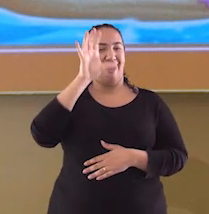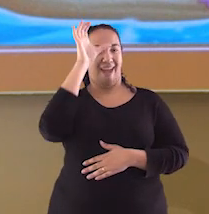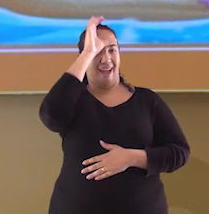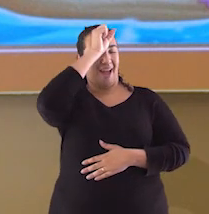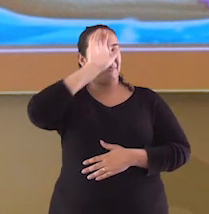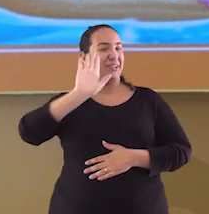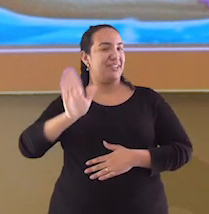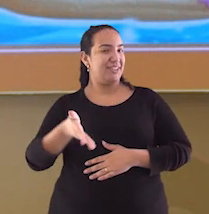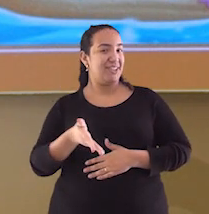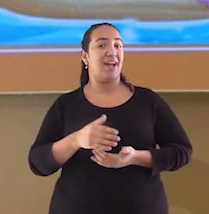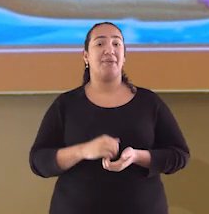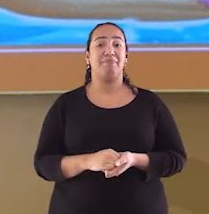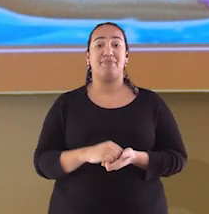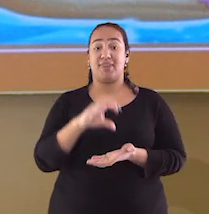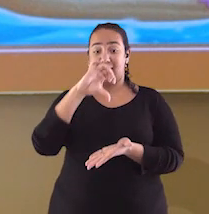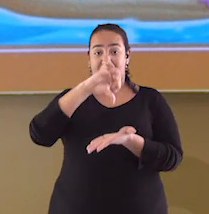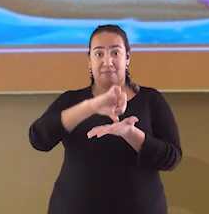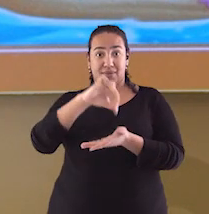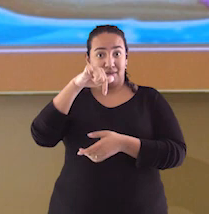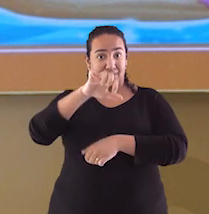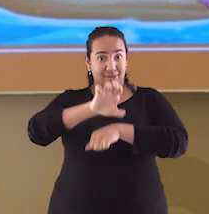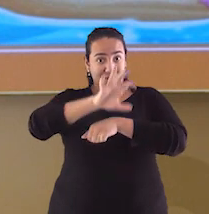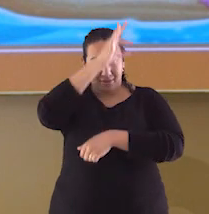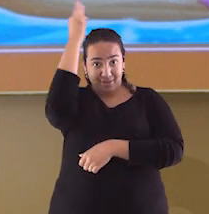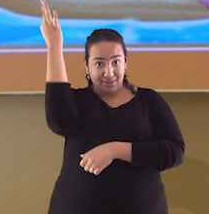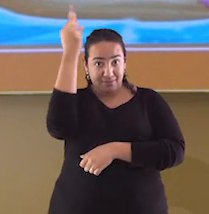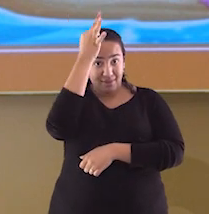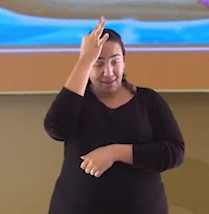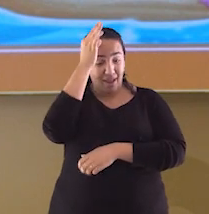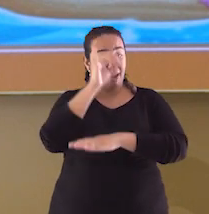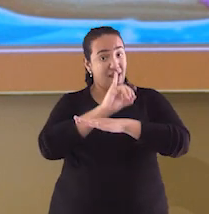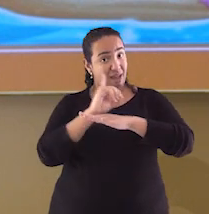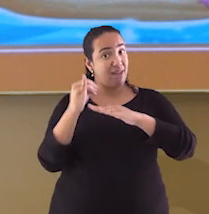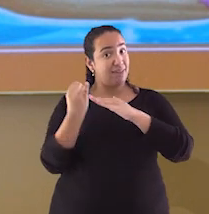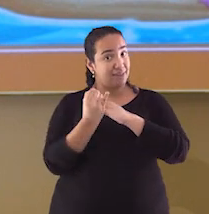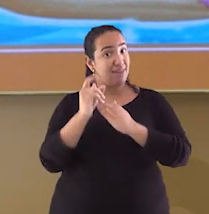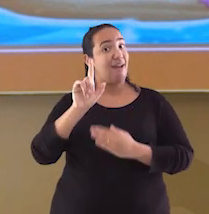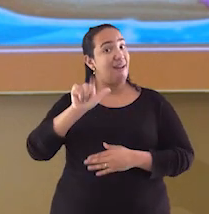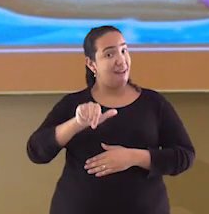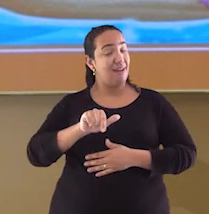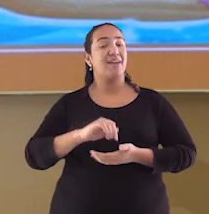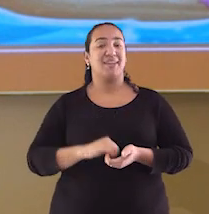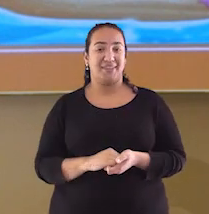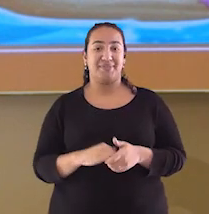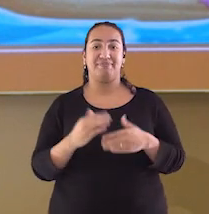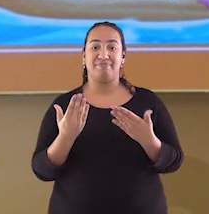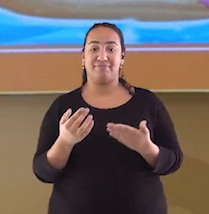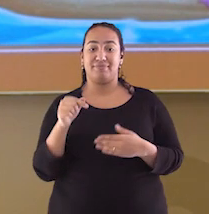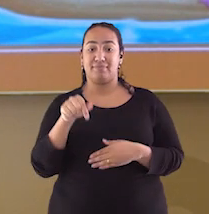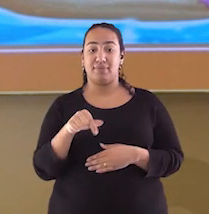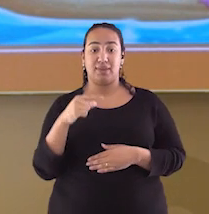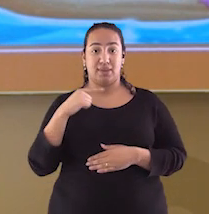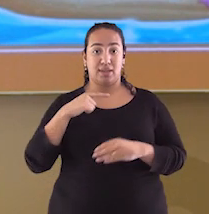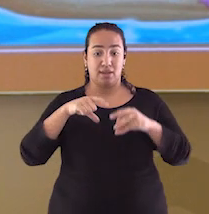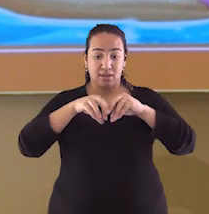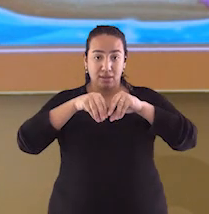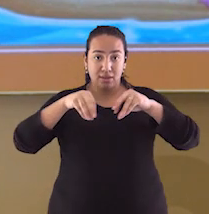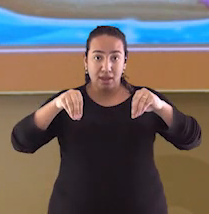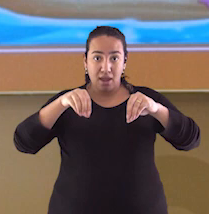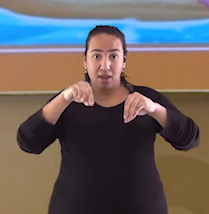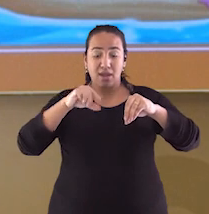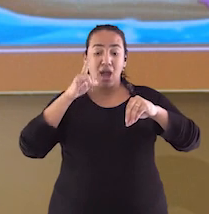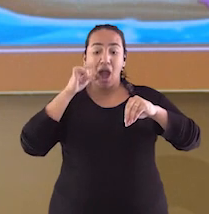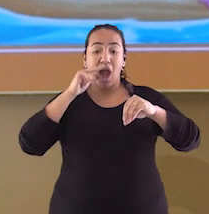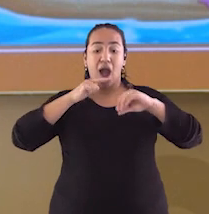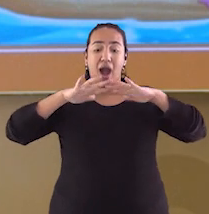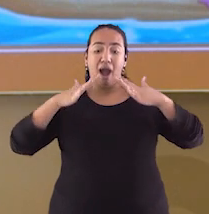está informado. A capital do nosso estado é uma ilha, ou seja, ela é uma porção de